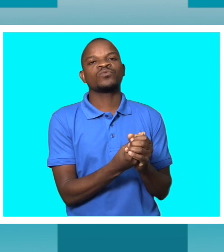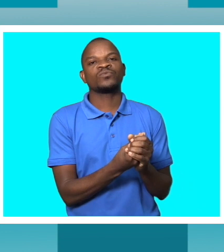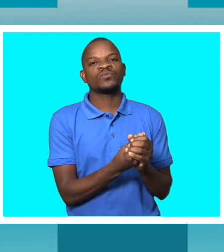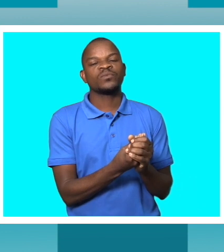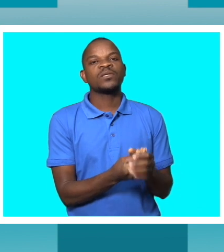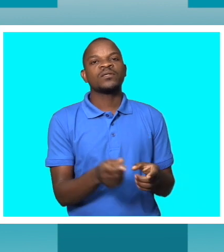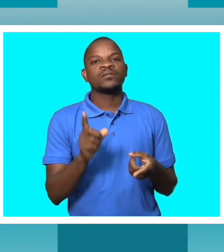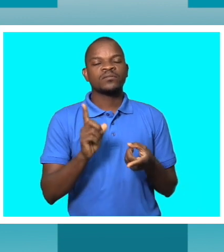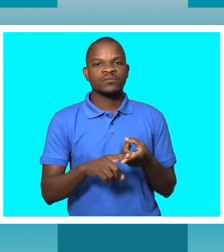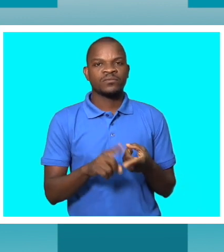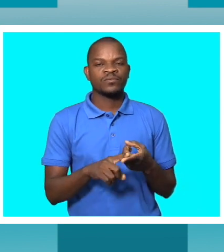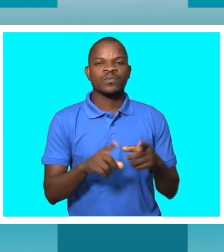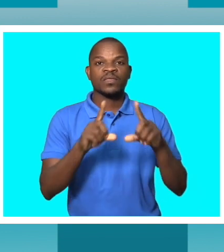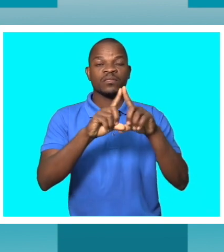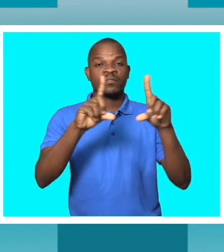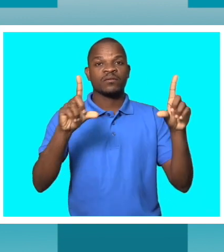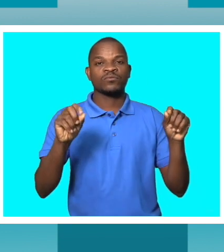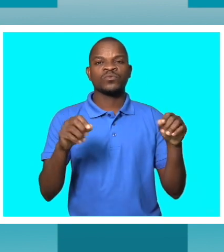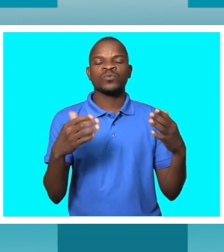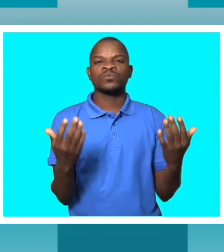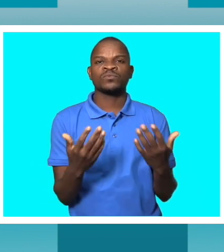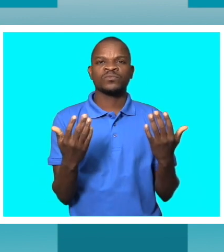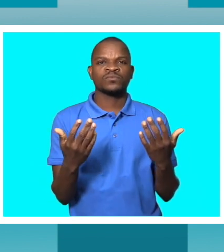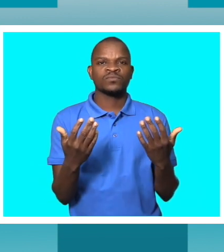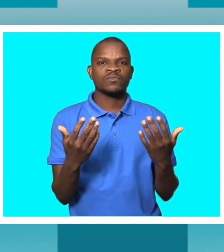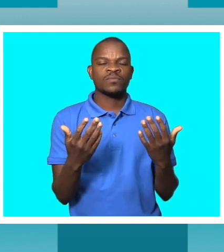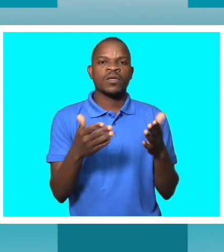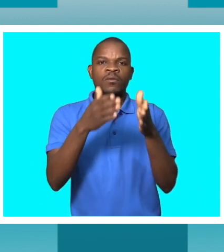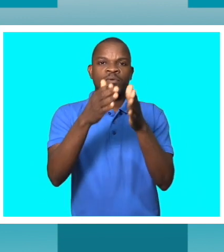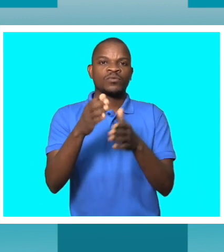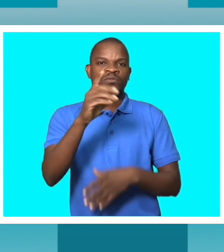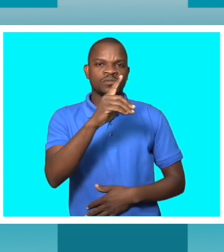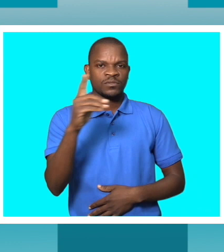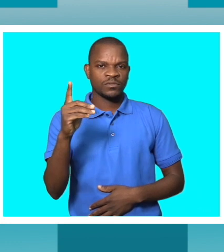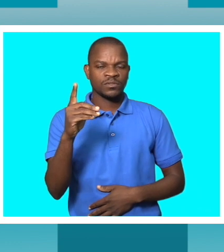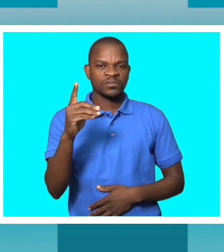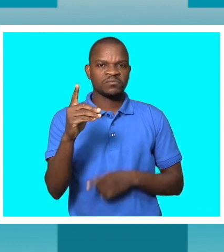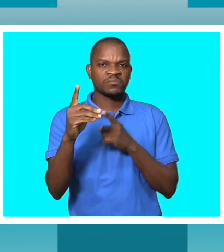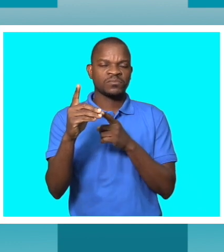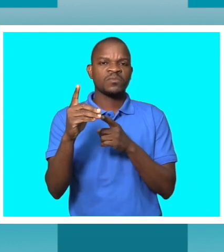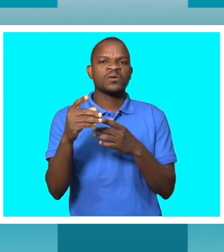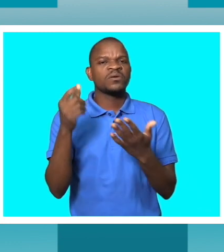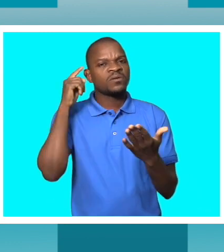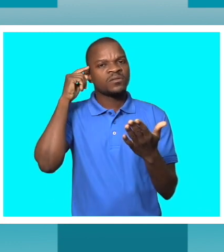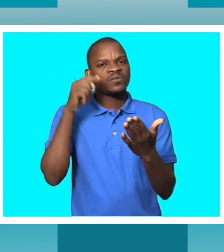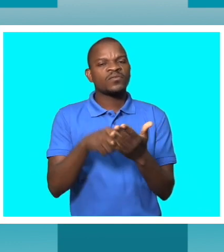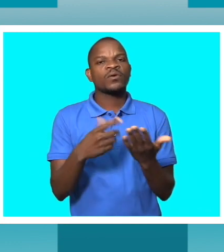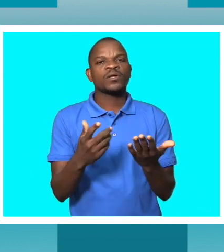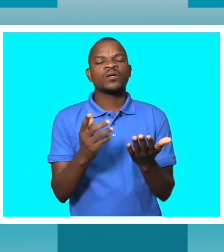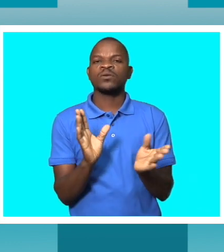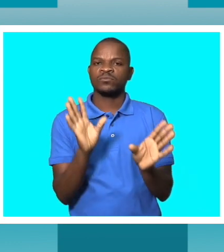próximos. A questão da deficiência é aquela que pode